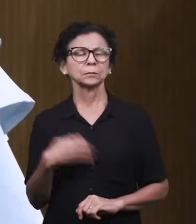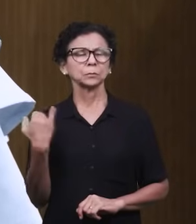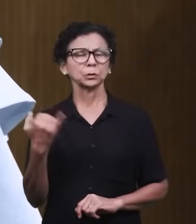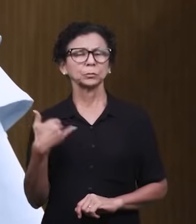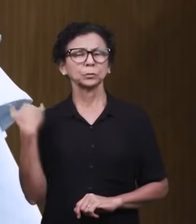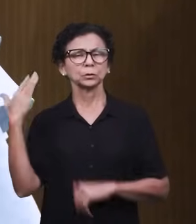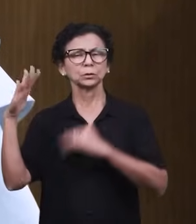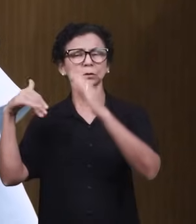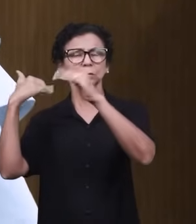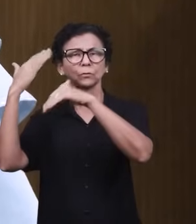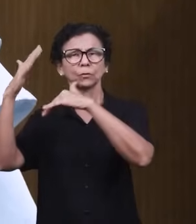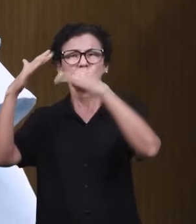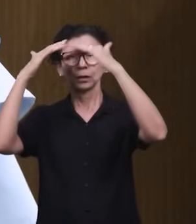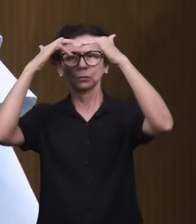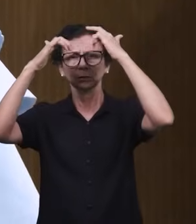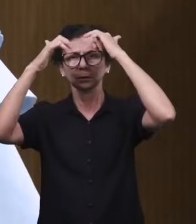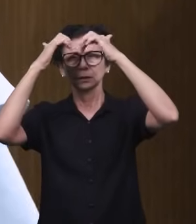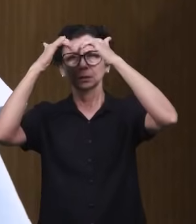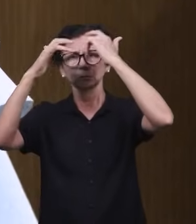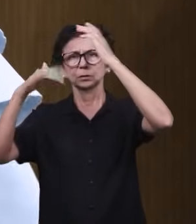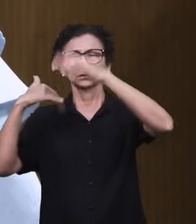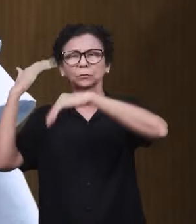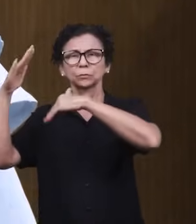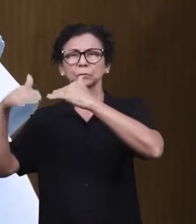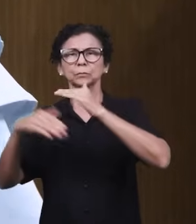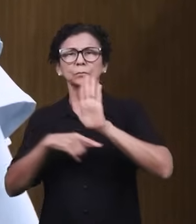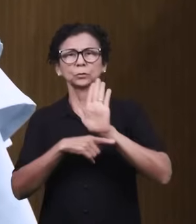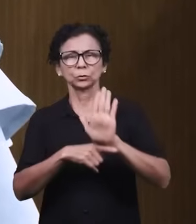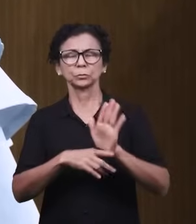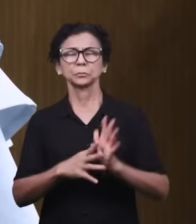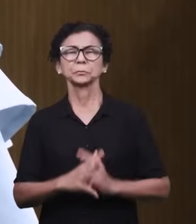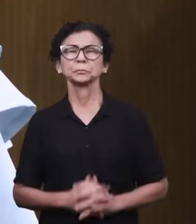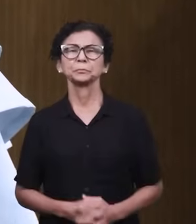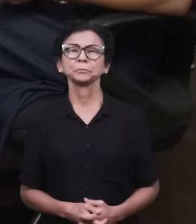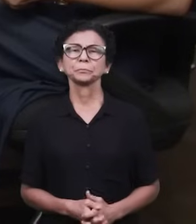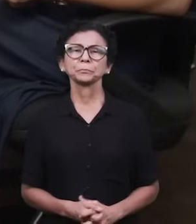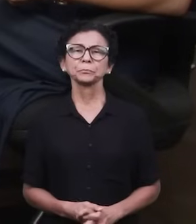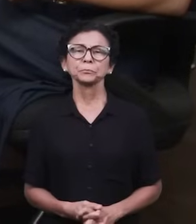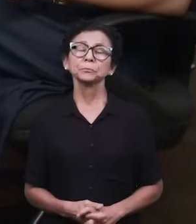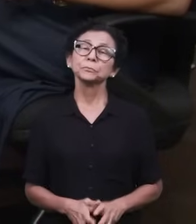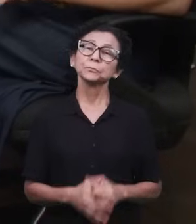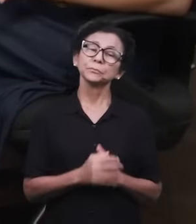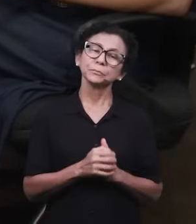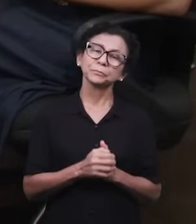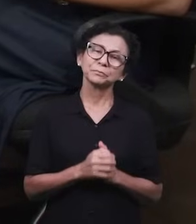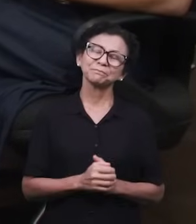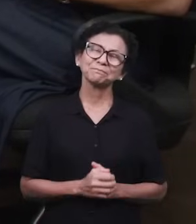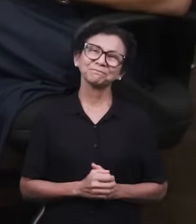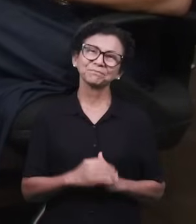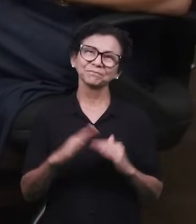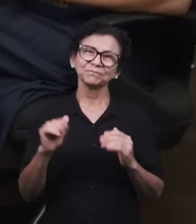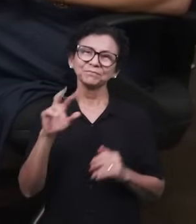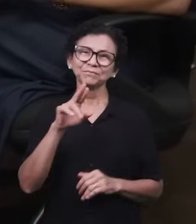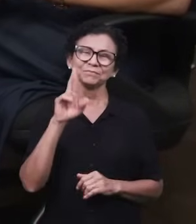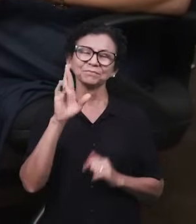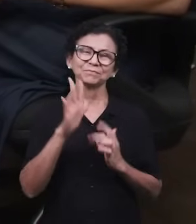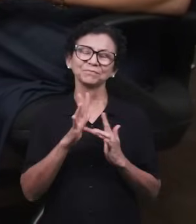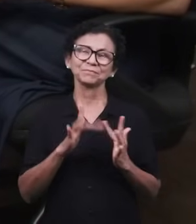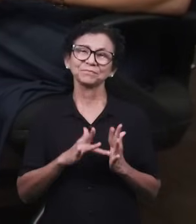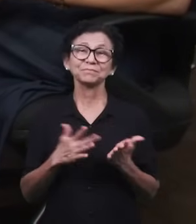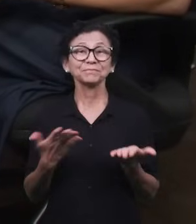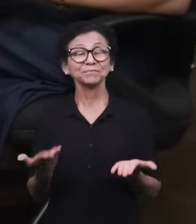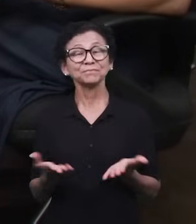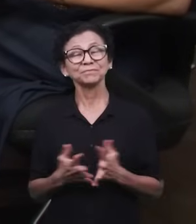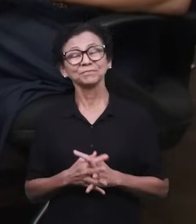mexe com áreas do cérebro e isso auxilia muito no desenvolvimento. Amém. Louvado seja o nome do Senhor Jesus,